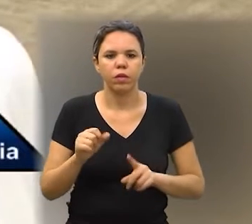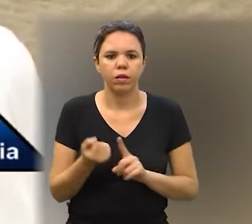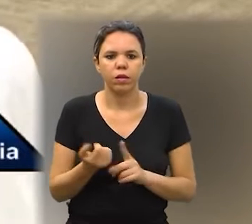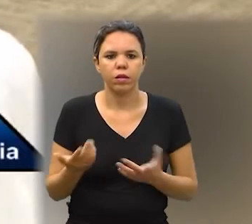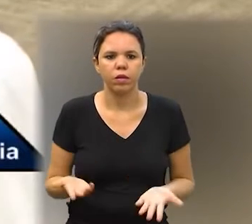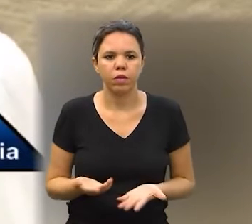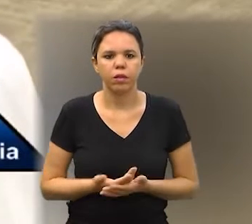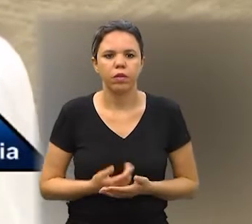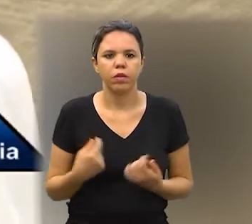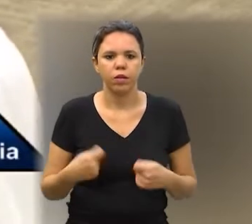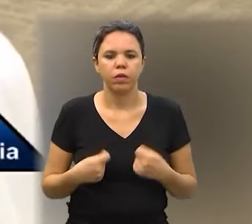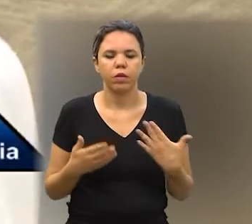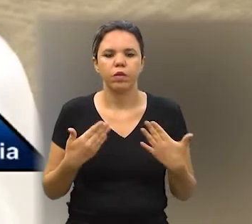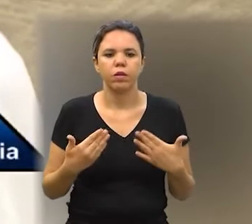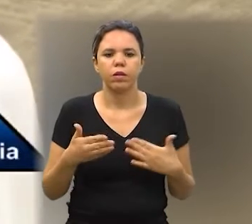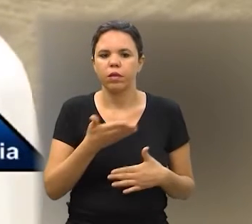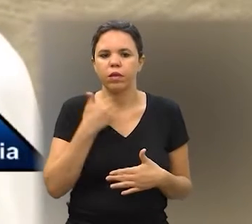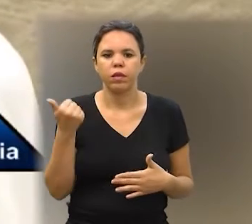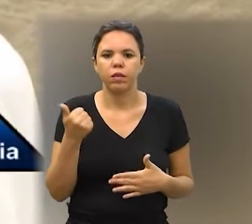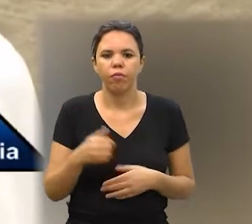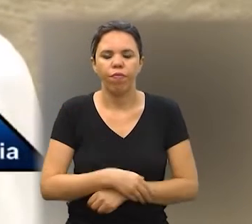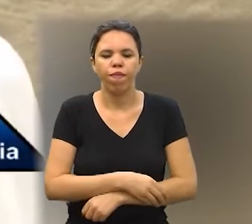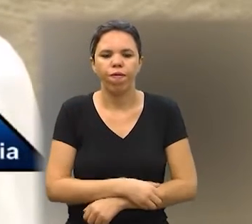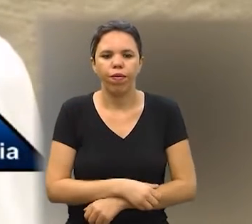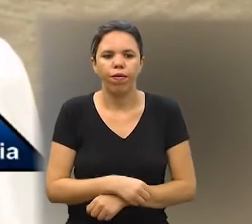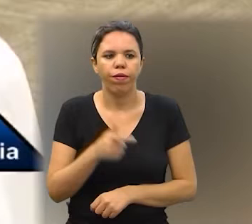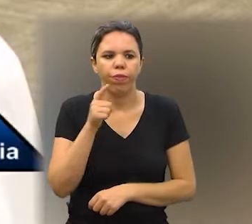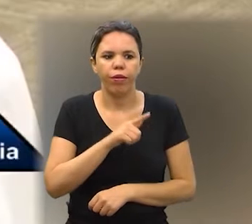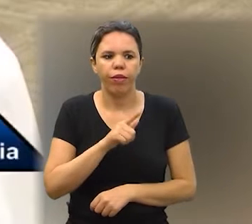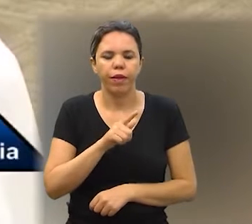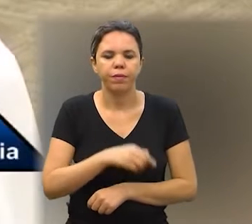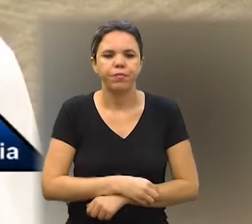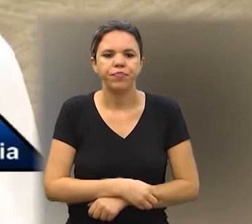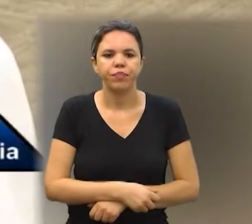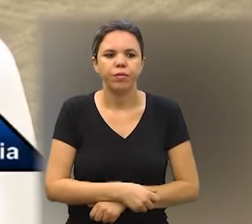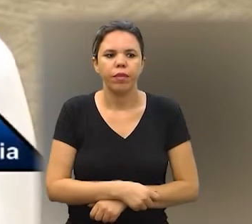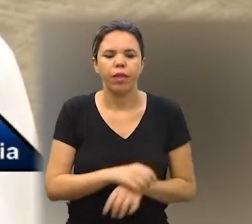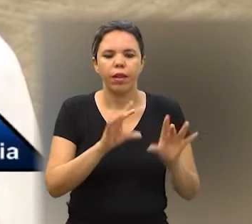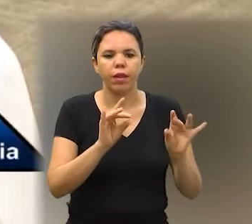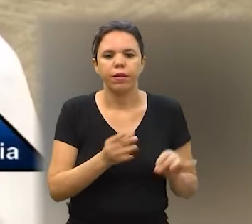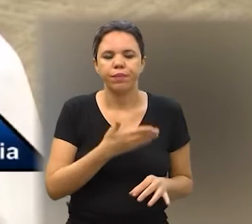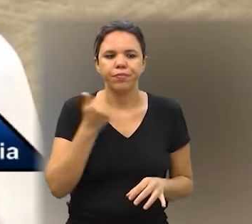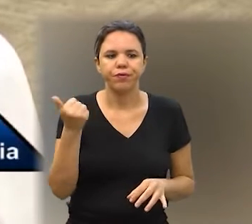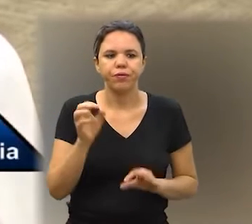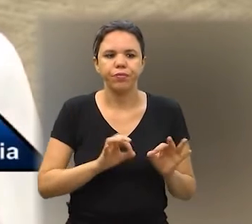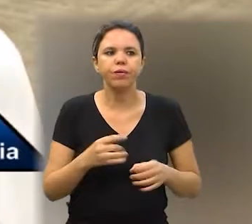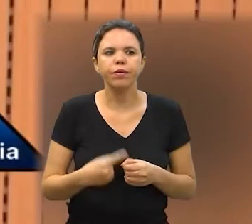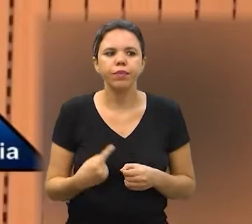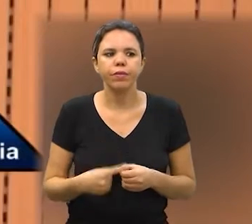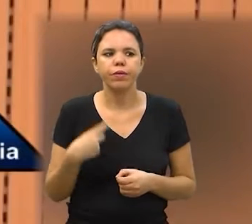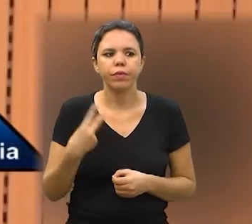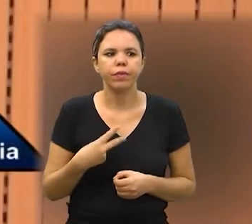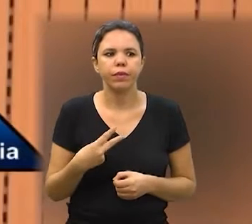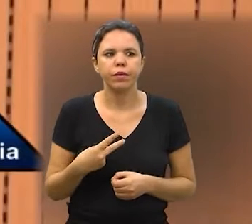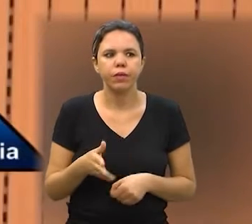classe social. Então, a gente precisa debater um pouco melhor sobre isso, para a gente conseguir, inclusive, detalhar melhor no plano municipal.